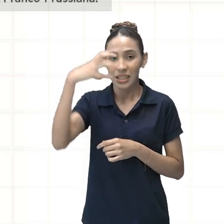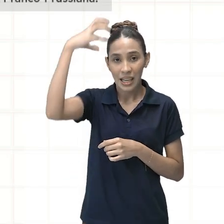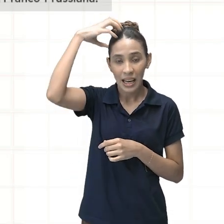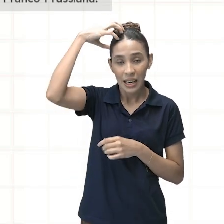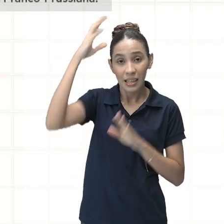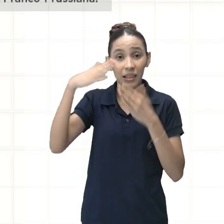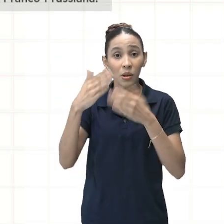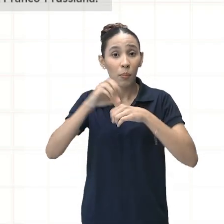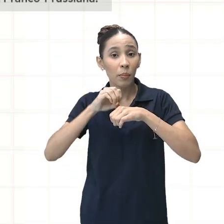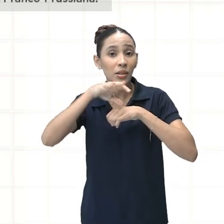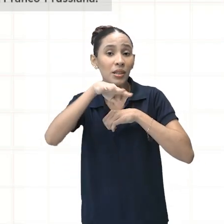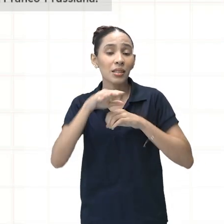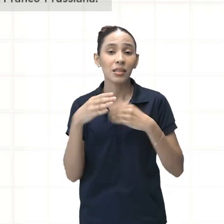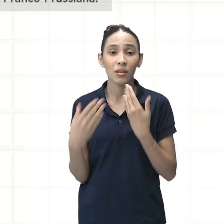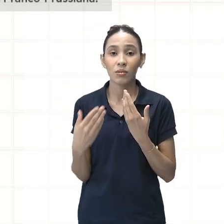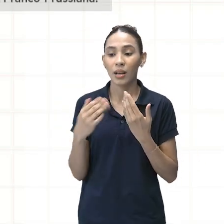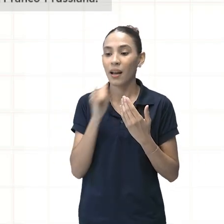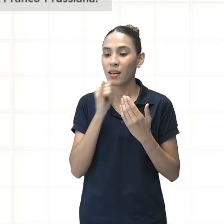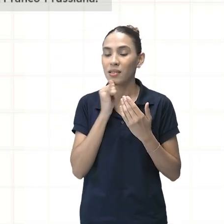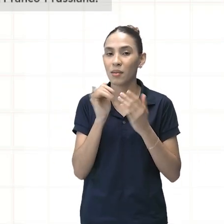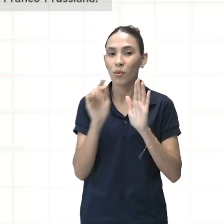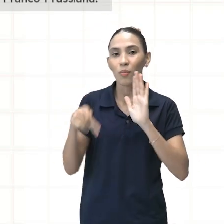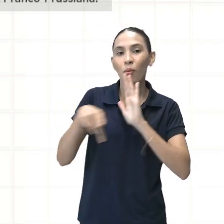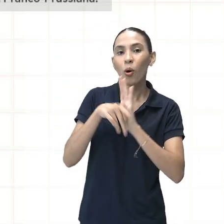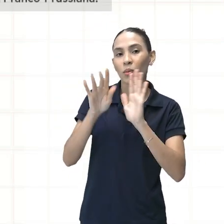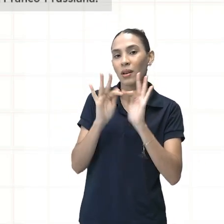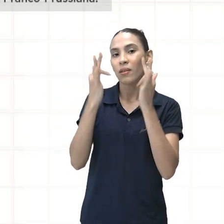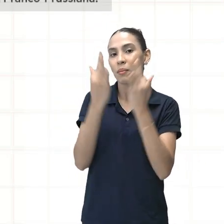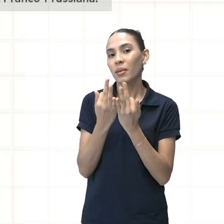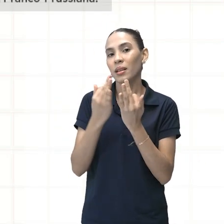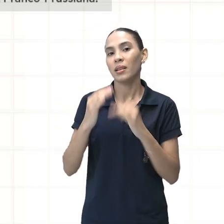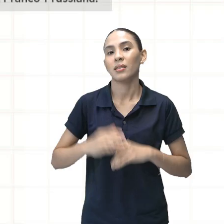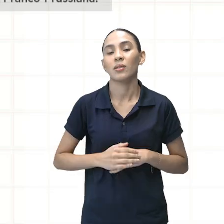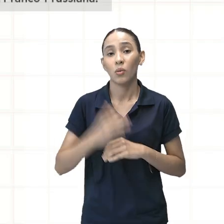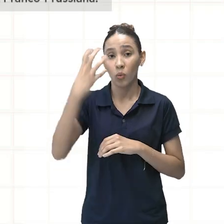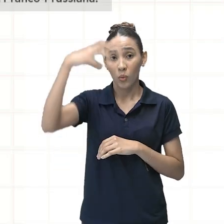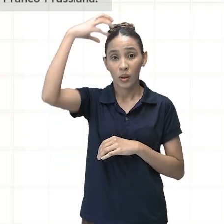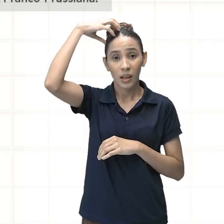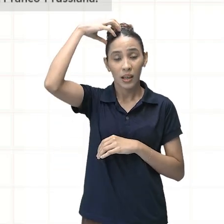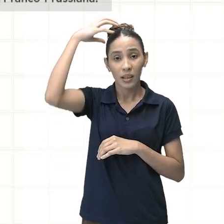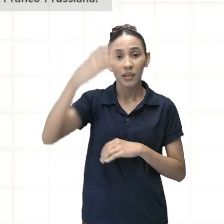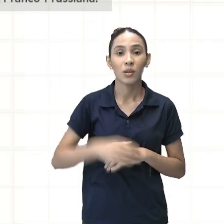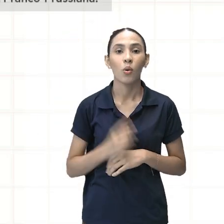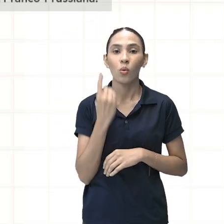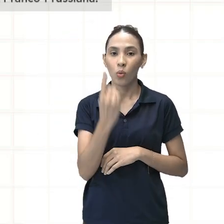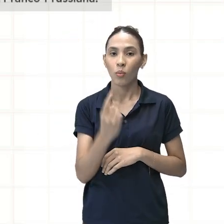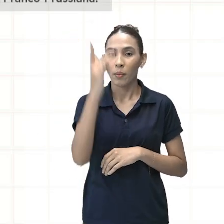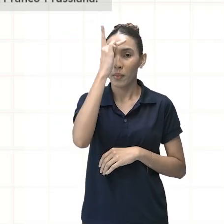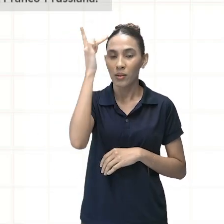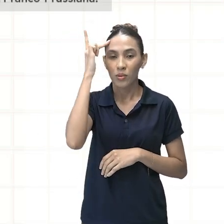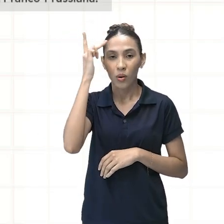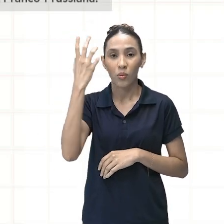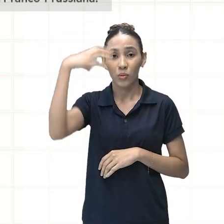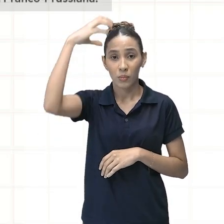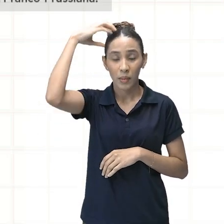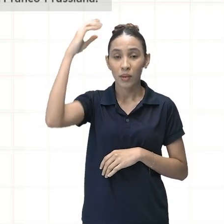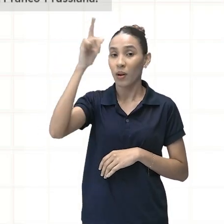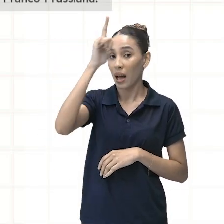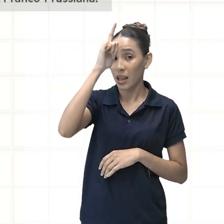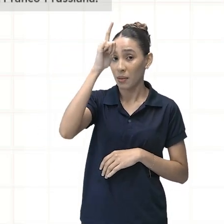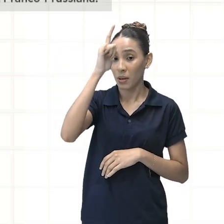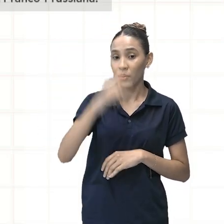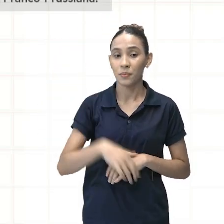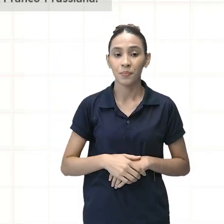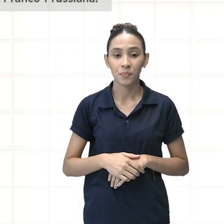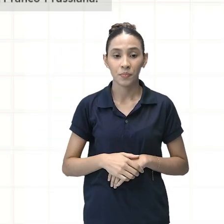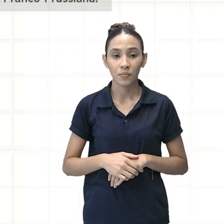uma indicação por grau de parentesco, né, seria o rei, um membro, né, do Império Alemão,